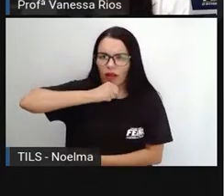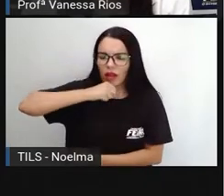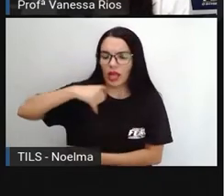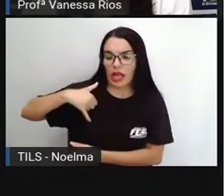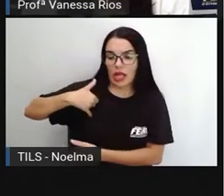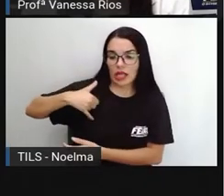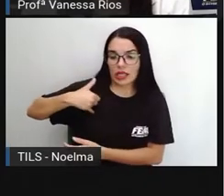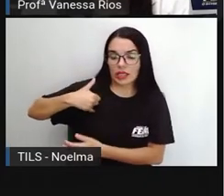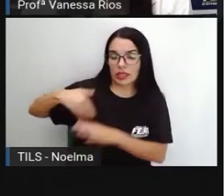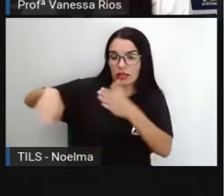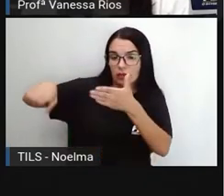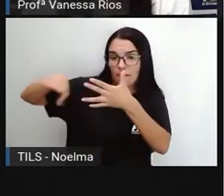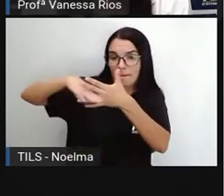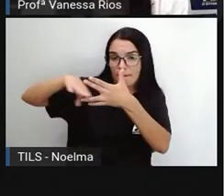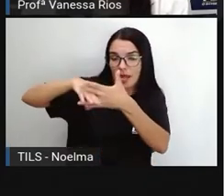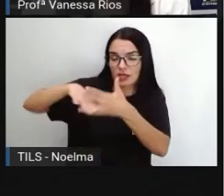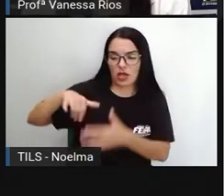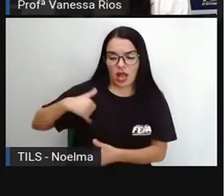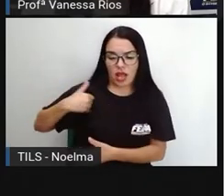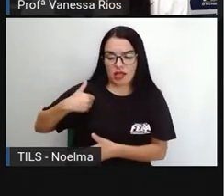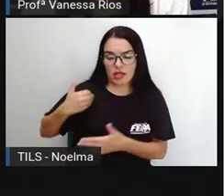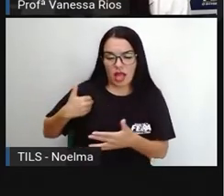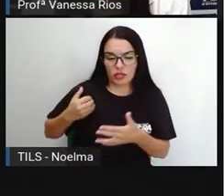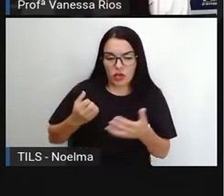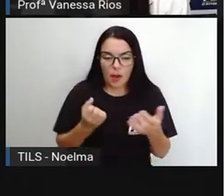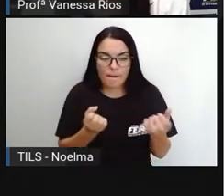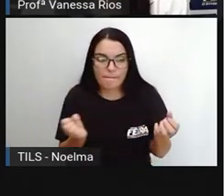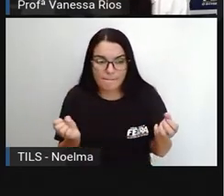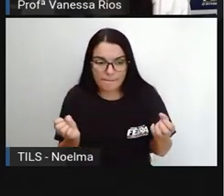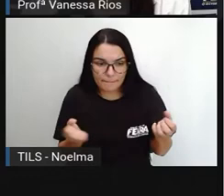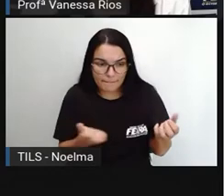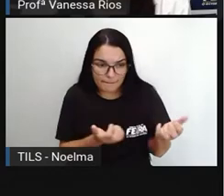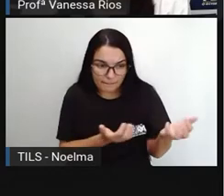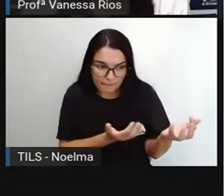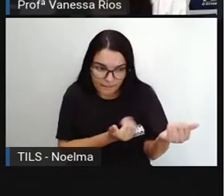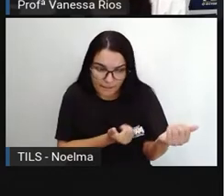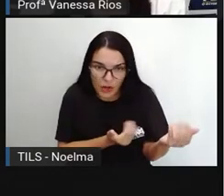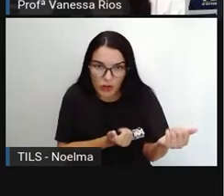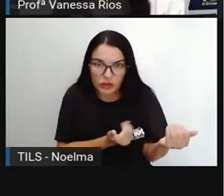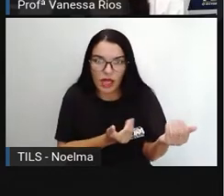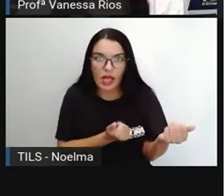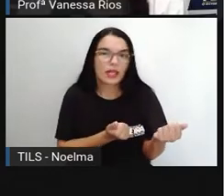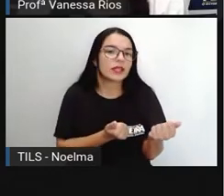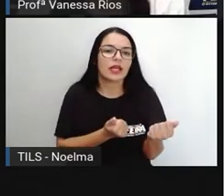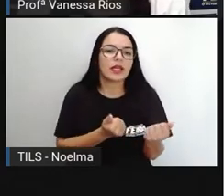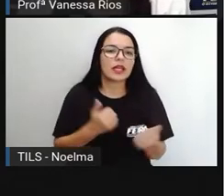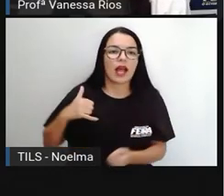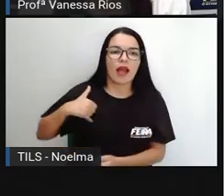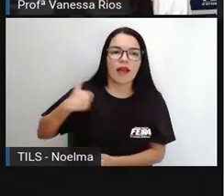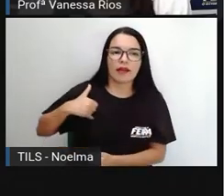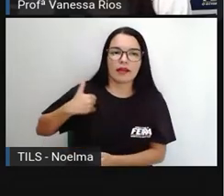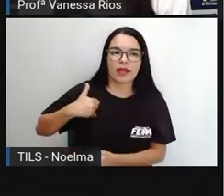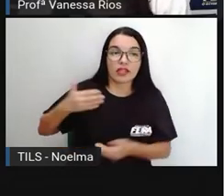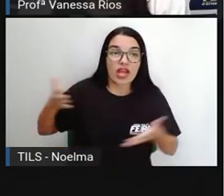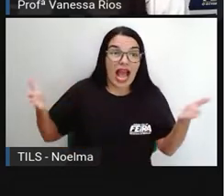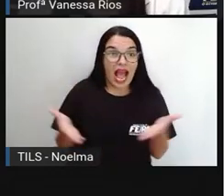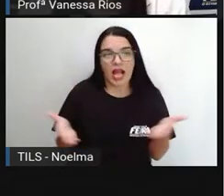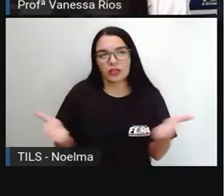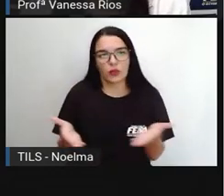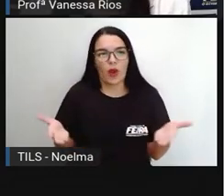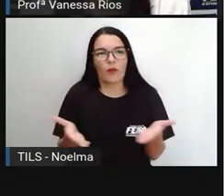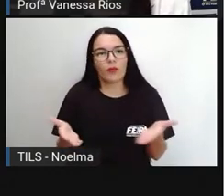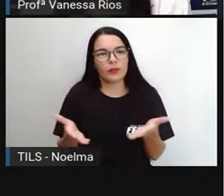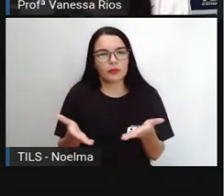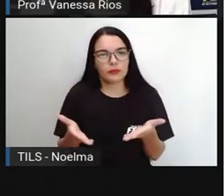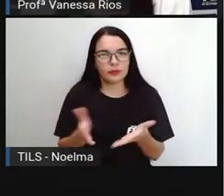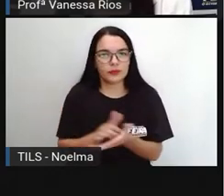média, idade moderna e idade contemporânea. Idade contemporânea corresponde ao período em que nós